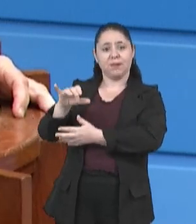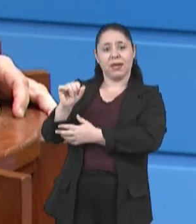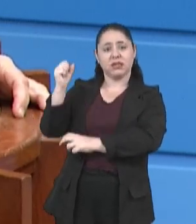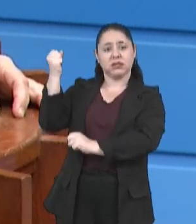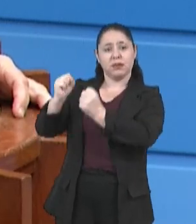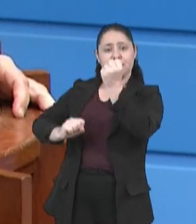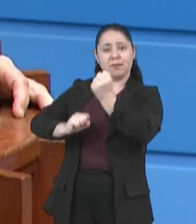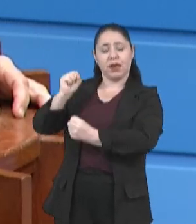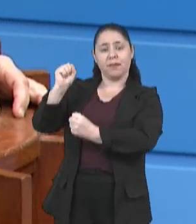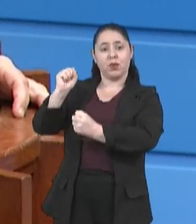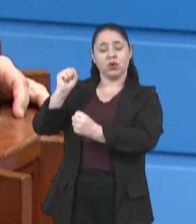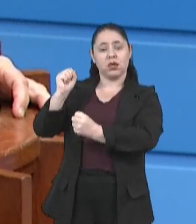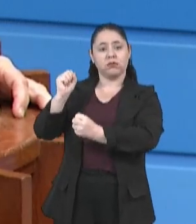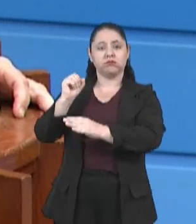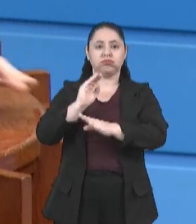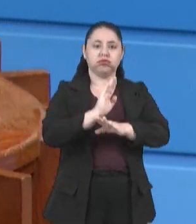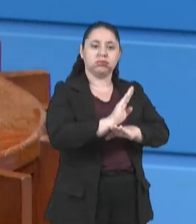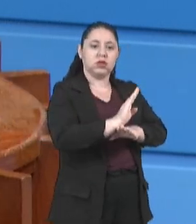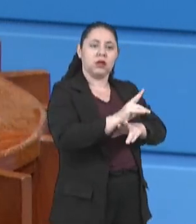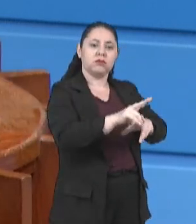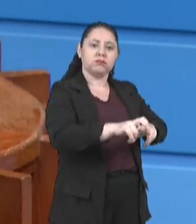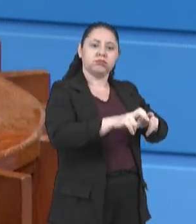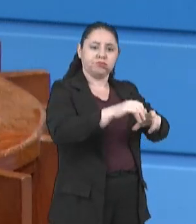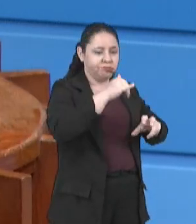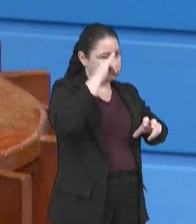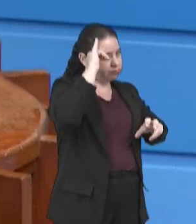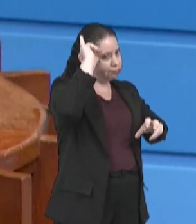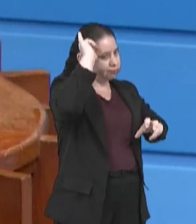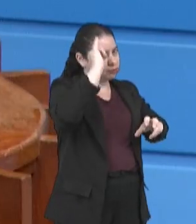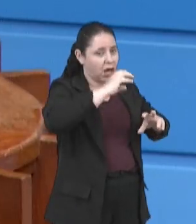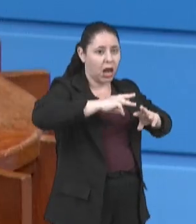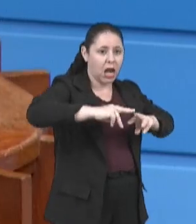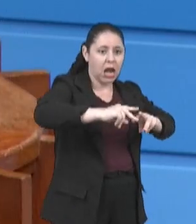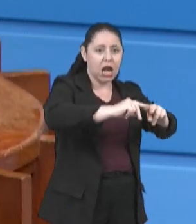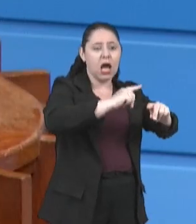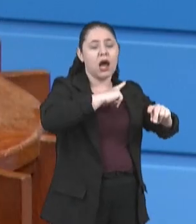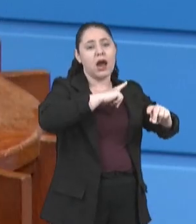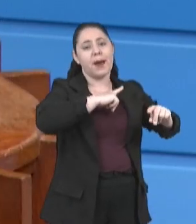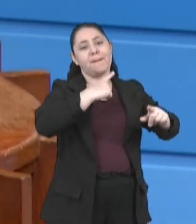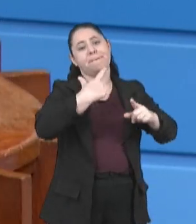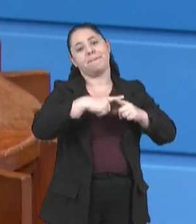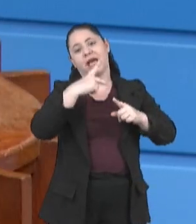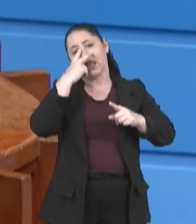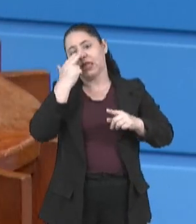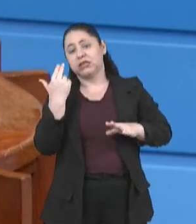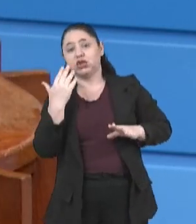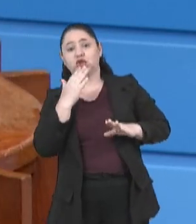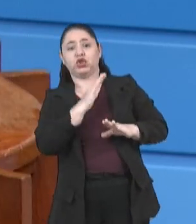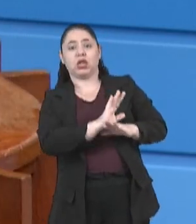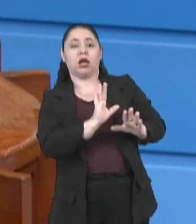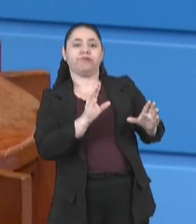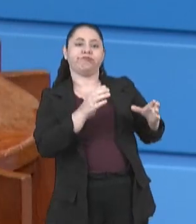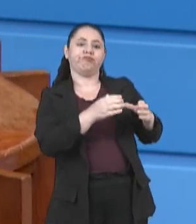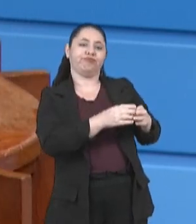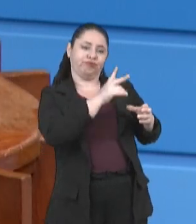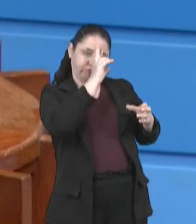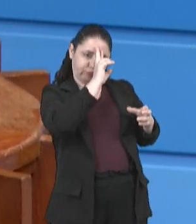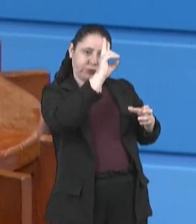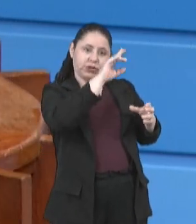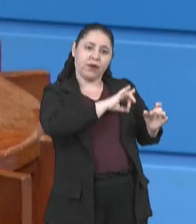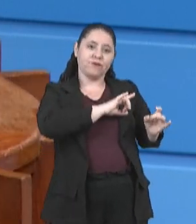para beneficiar o agronegócio. Praticamente toda essa renúncia fiscal para beneficiar